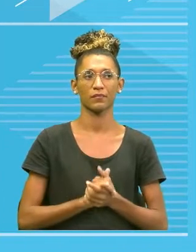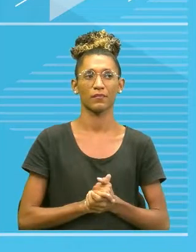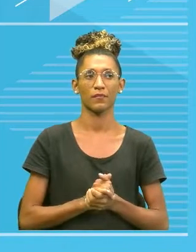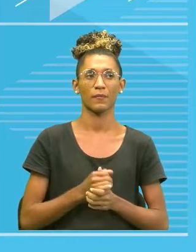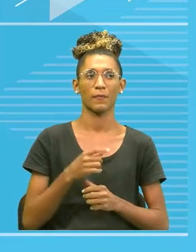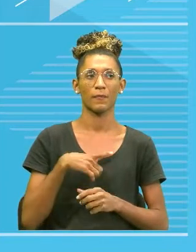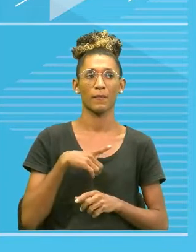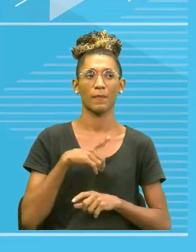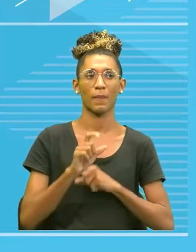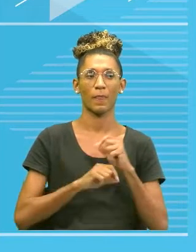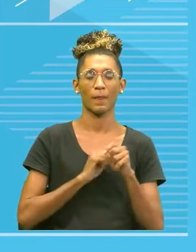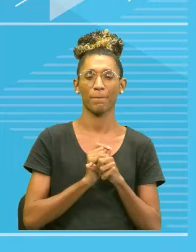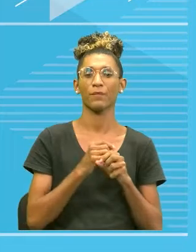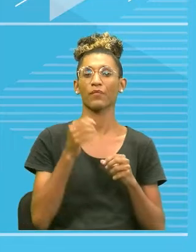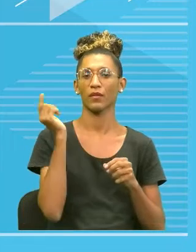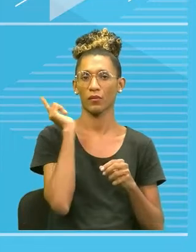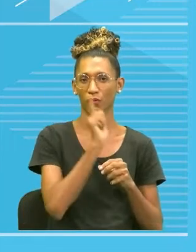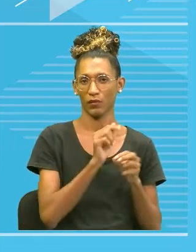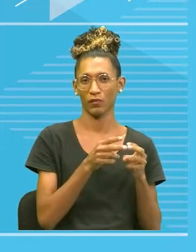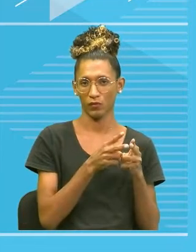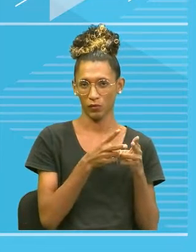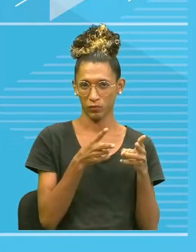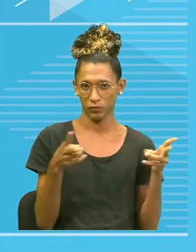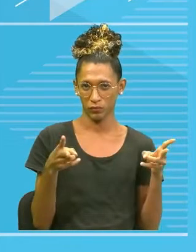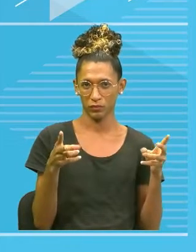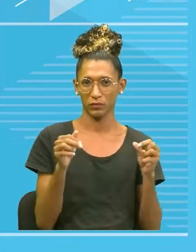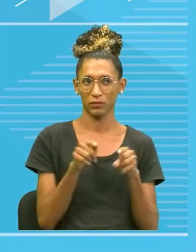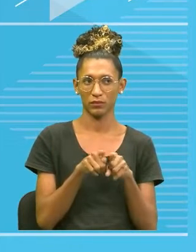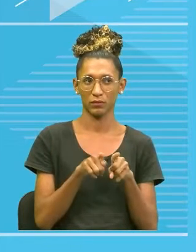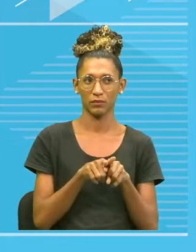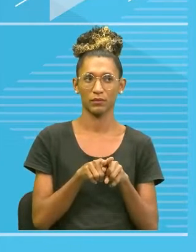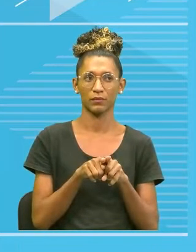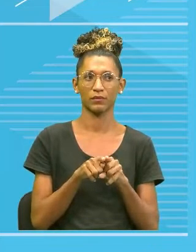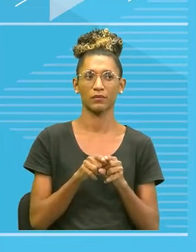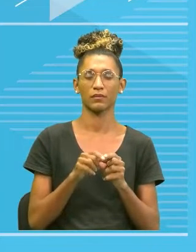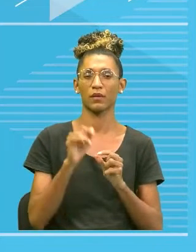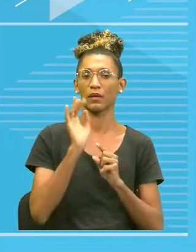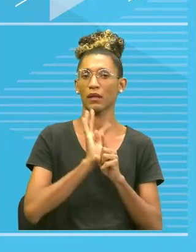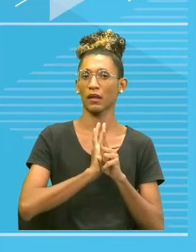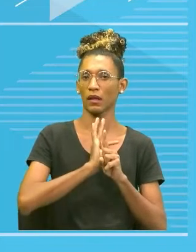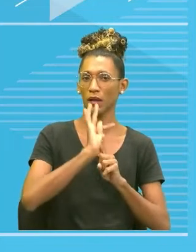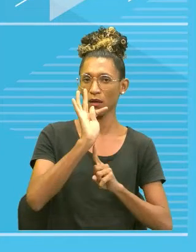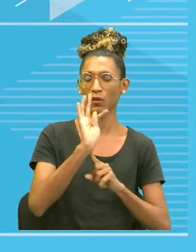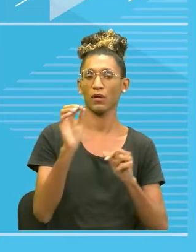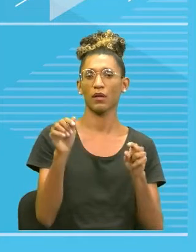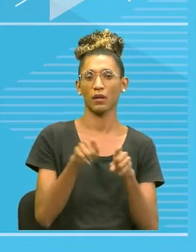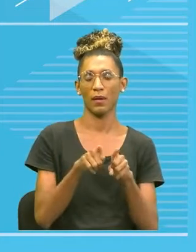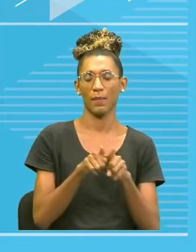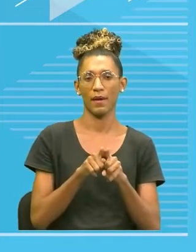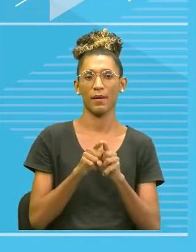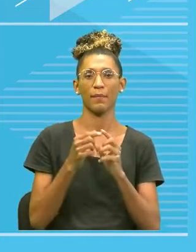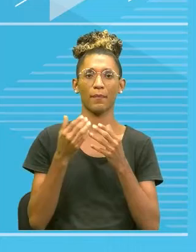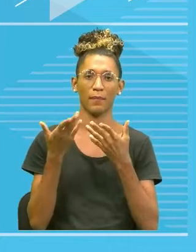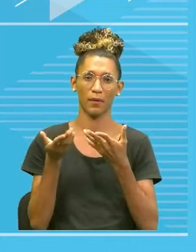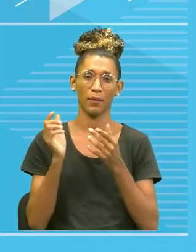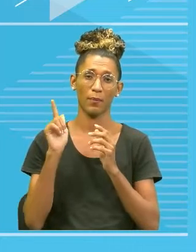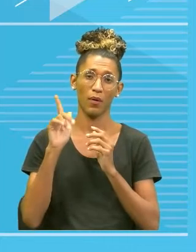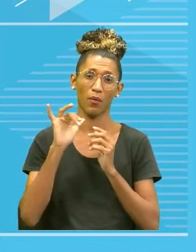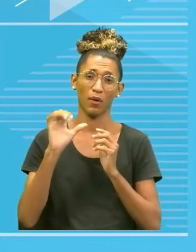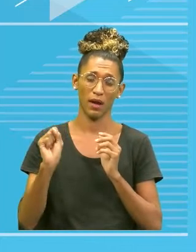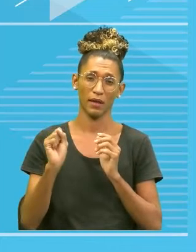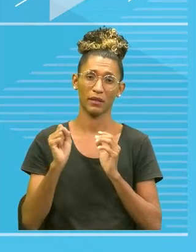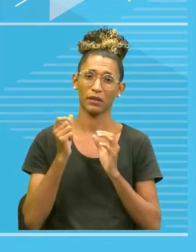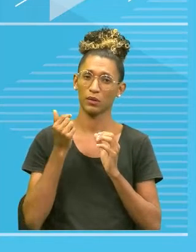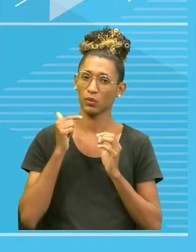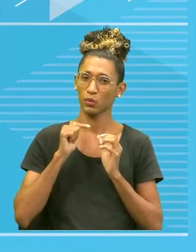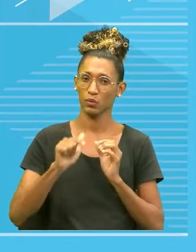ele tem um ganho de volume e um ganho de temperatura para um gás ideal. Seguida por